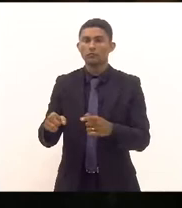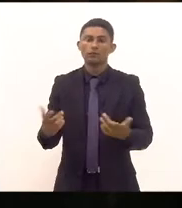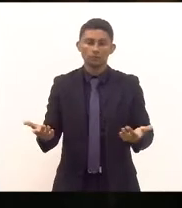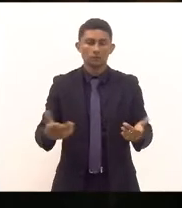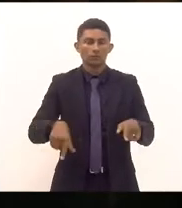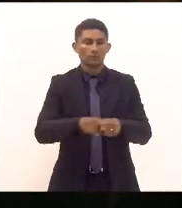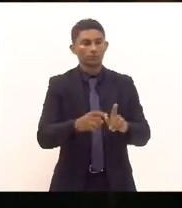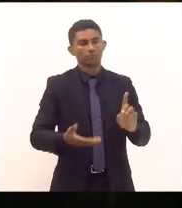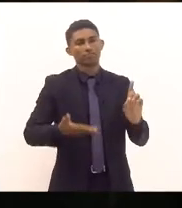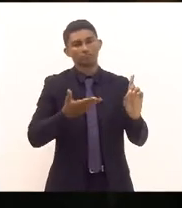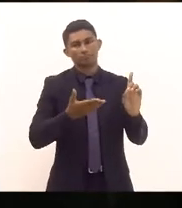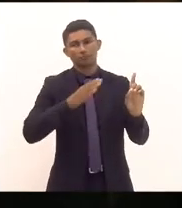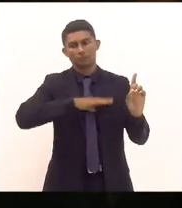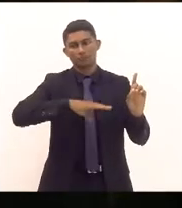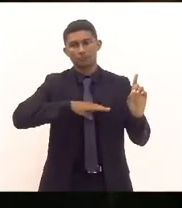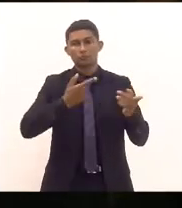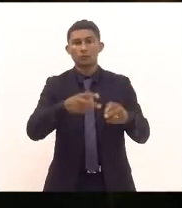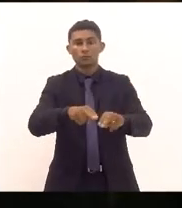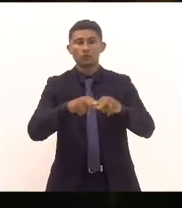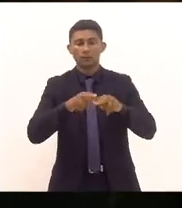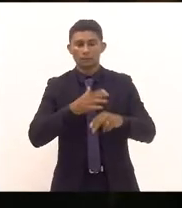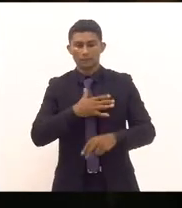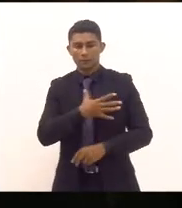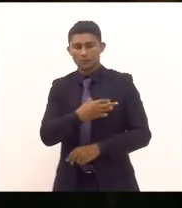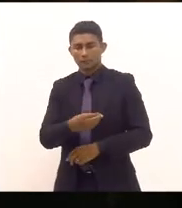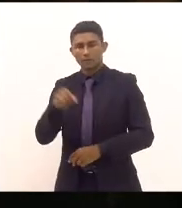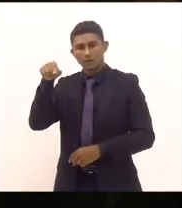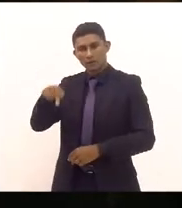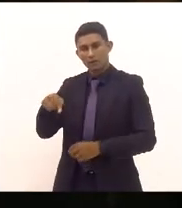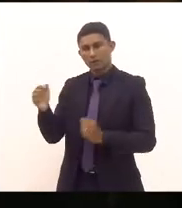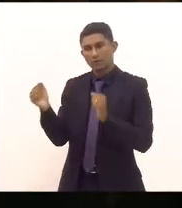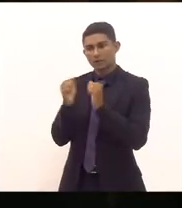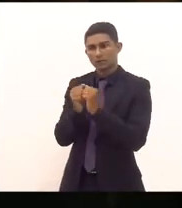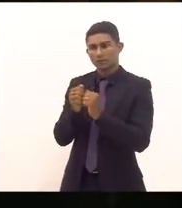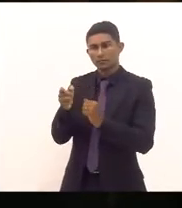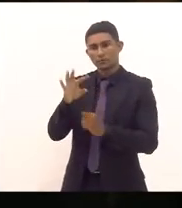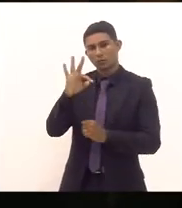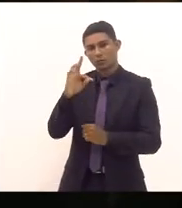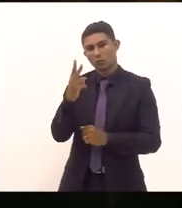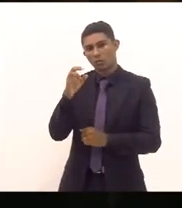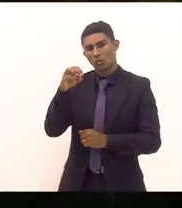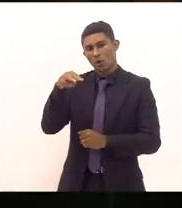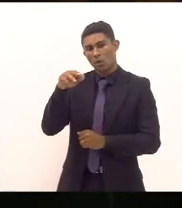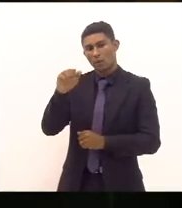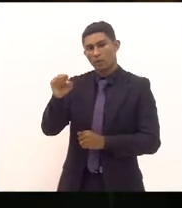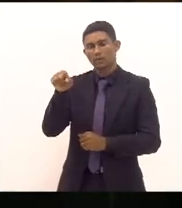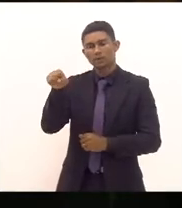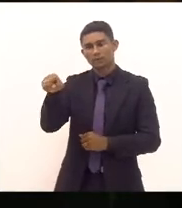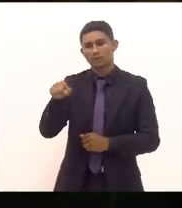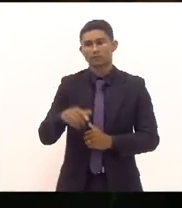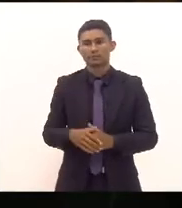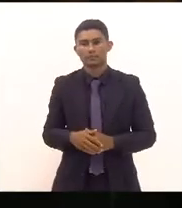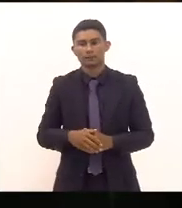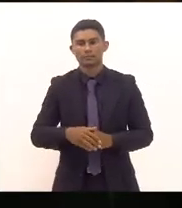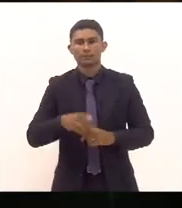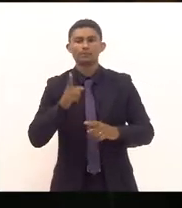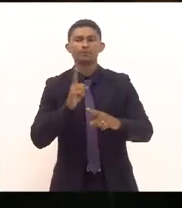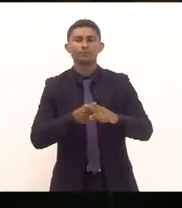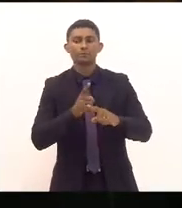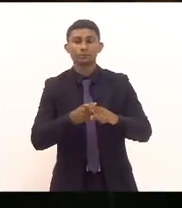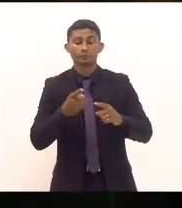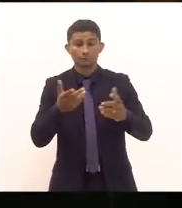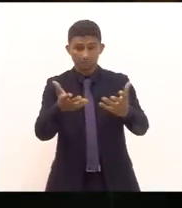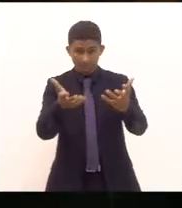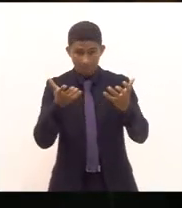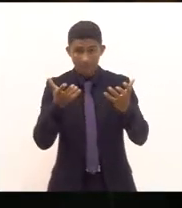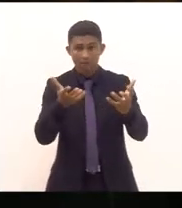por isso eu trago meu filho aqui hoje trouxe meu filho tomate que tá ali hoje porque e eu quero muito